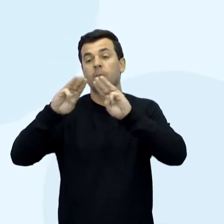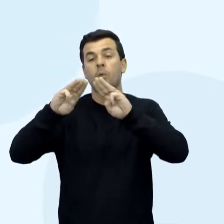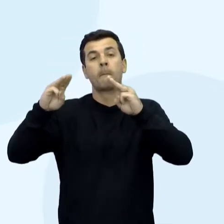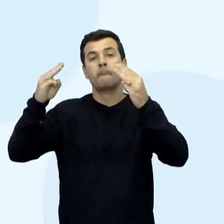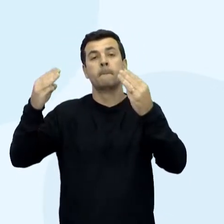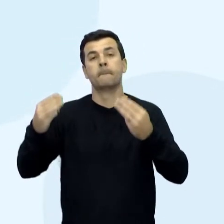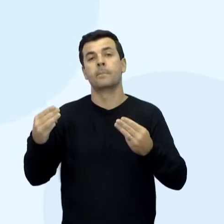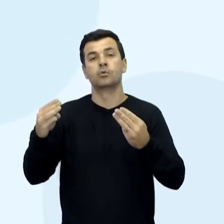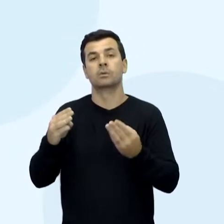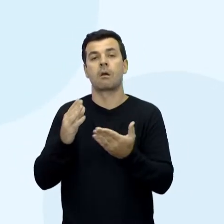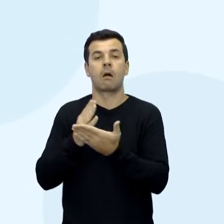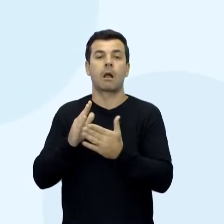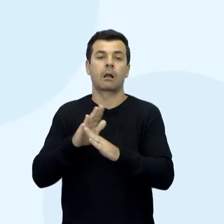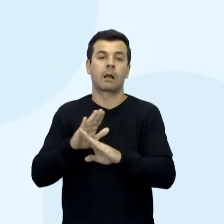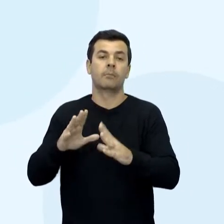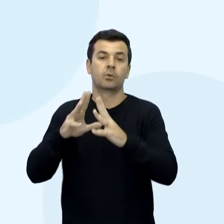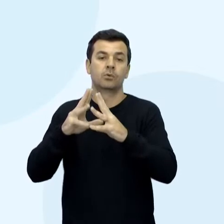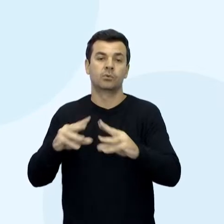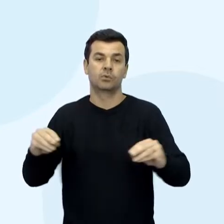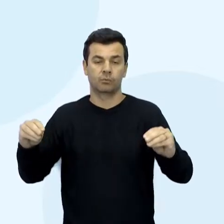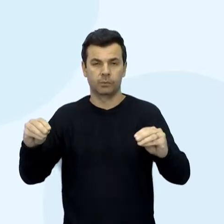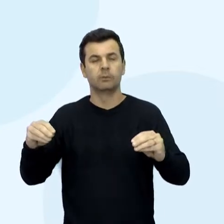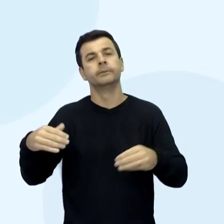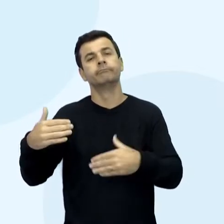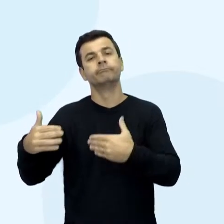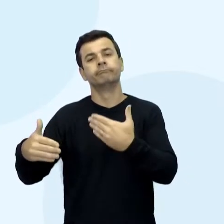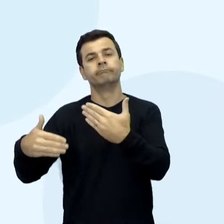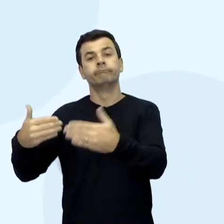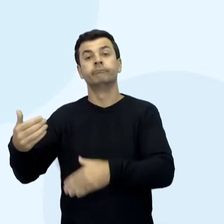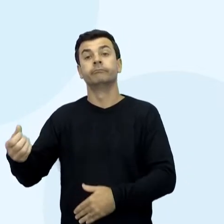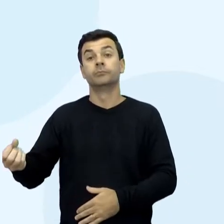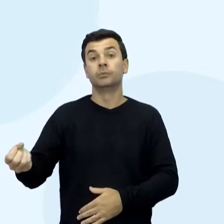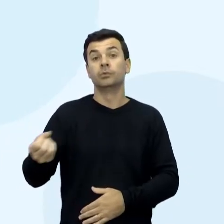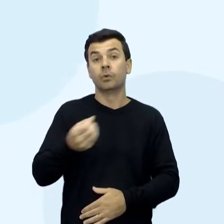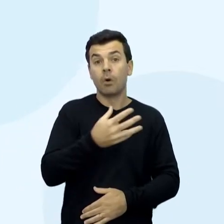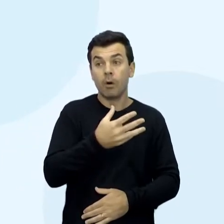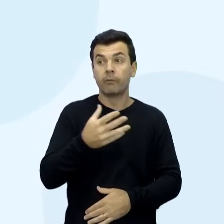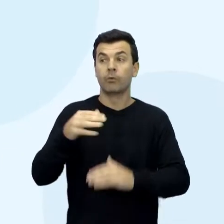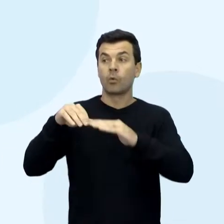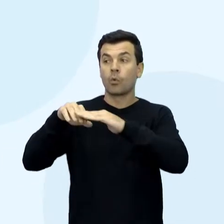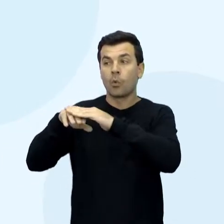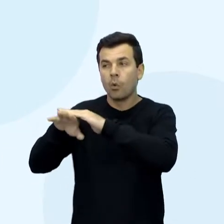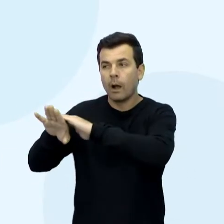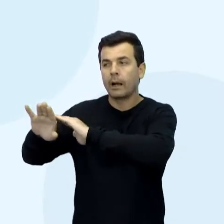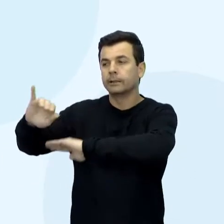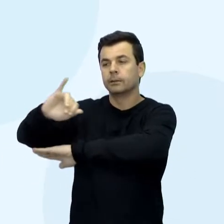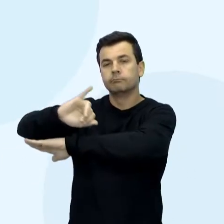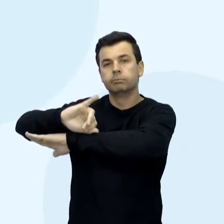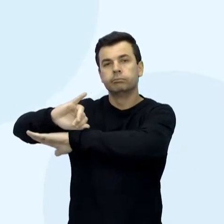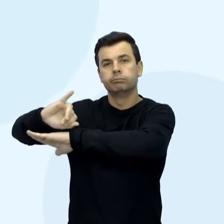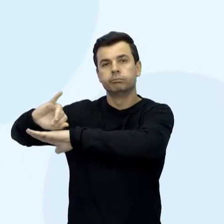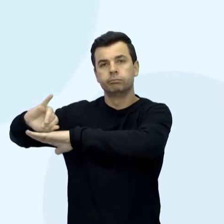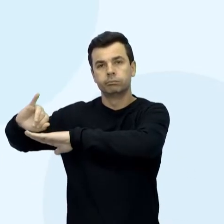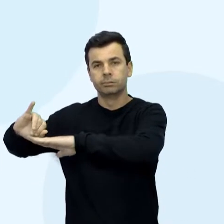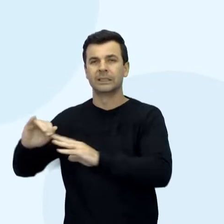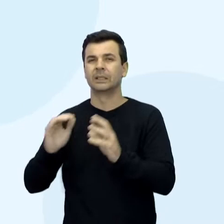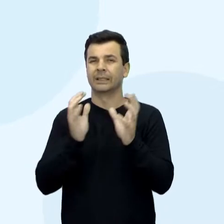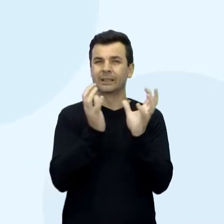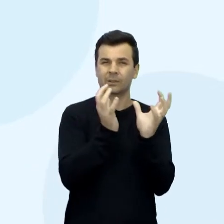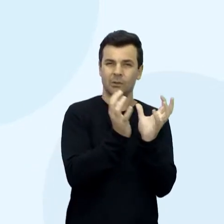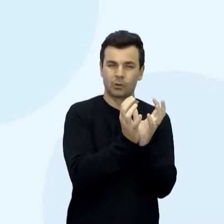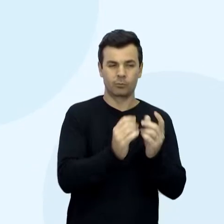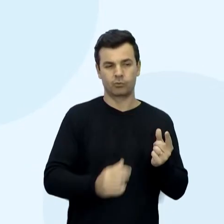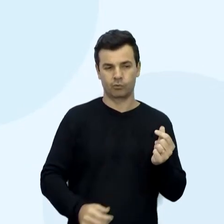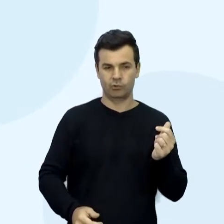que surgiu? A ideia de coleção. O colecionismo parte do princípio das classes nobres e do clero,